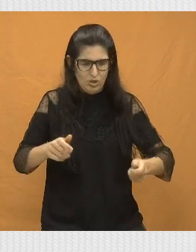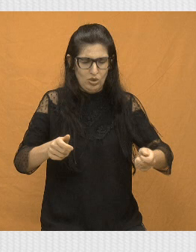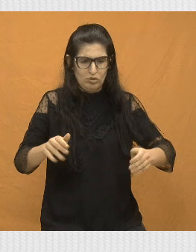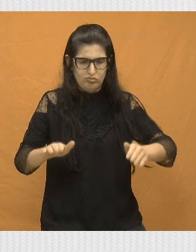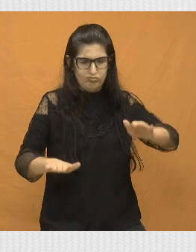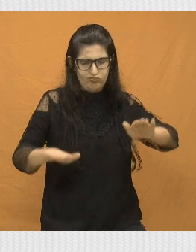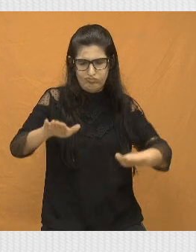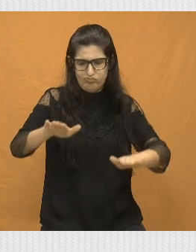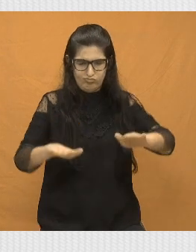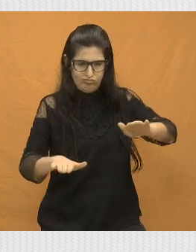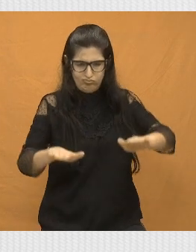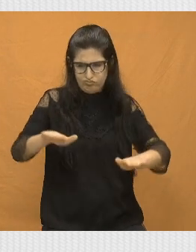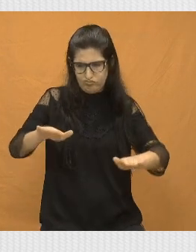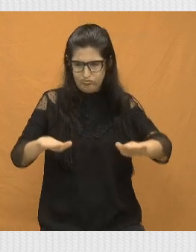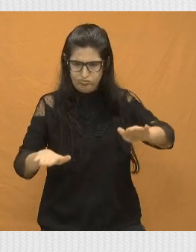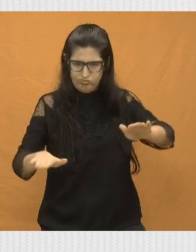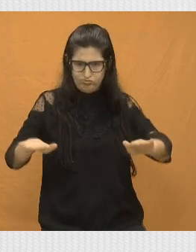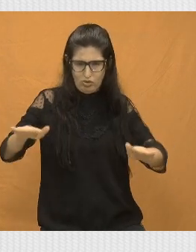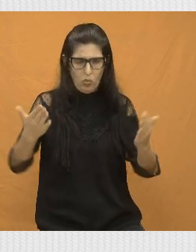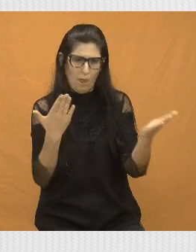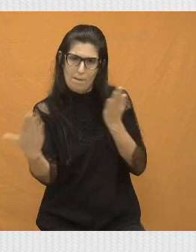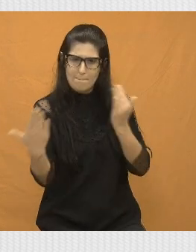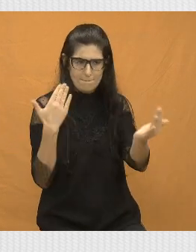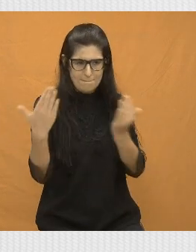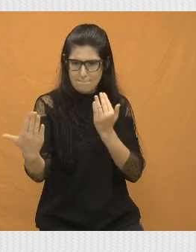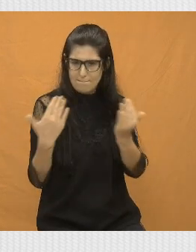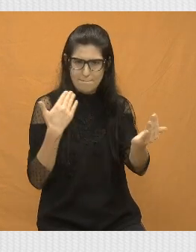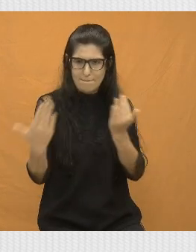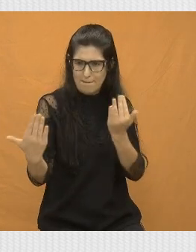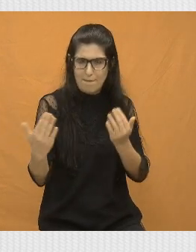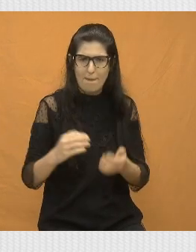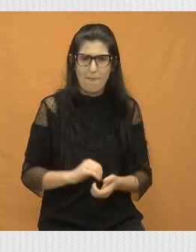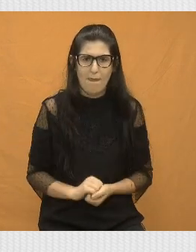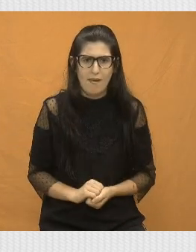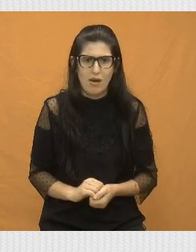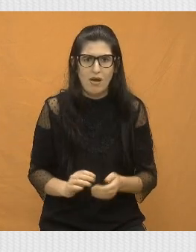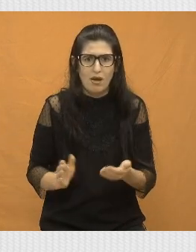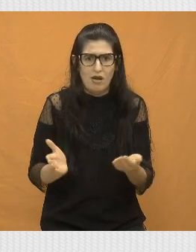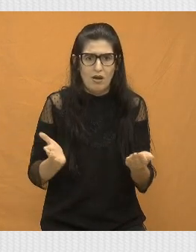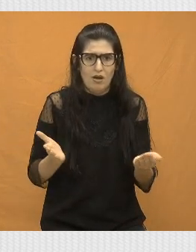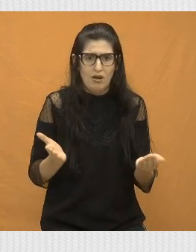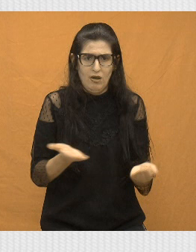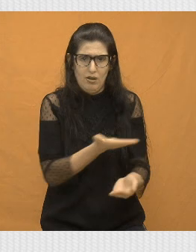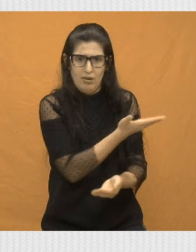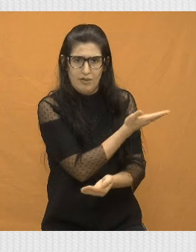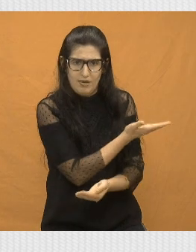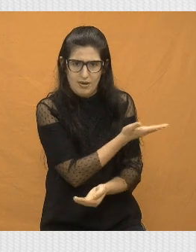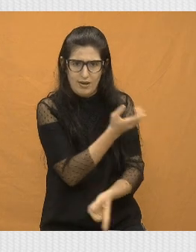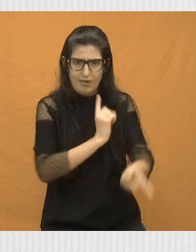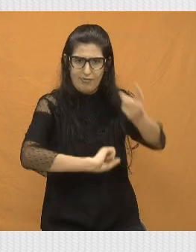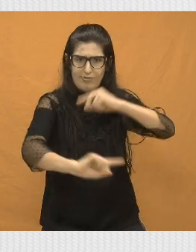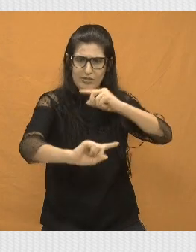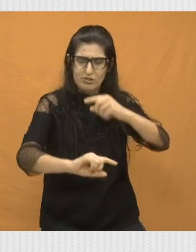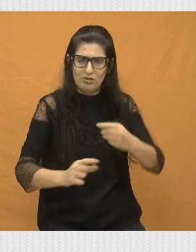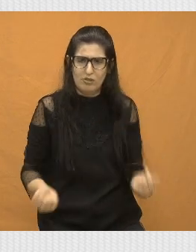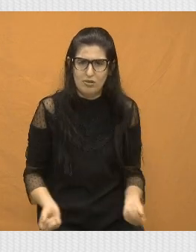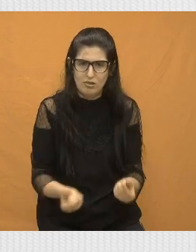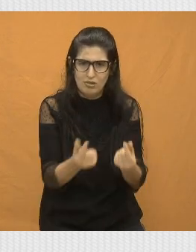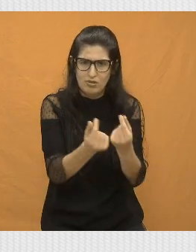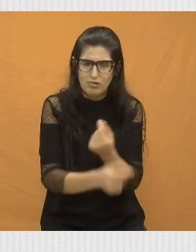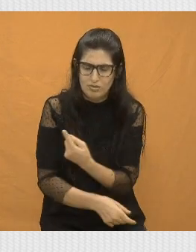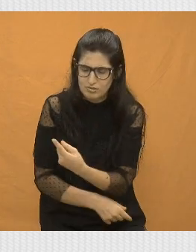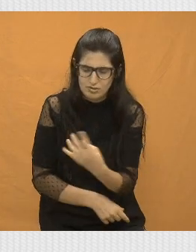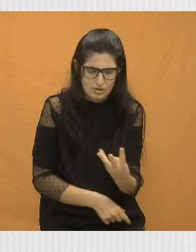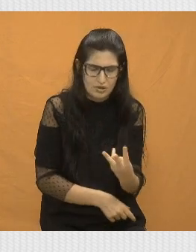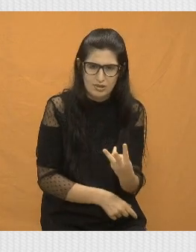equivalente também. E as inversões financeiras previstas 13 mil, e não houve nenhuma inversão financeira,